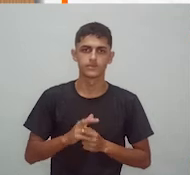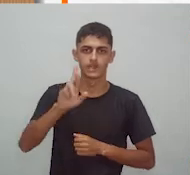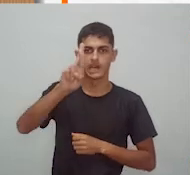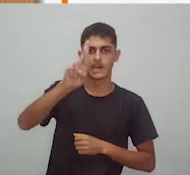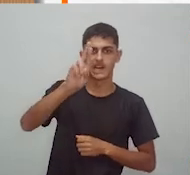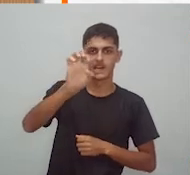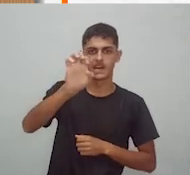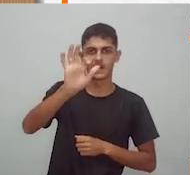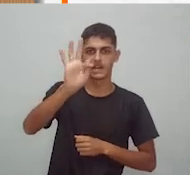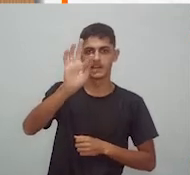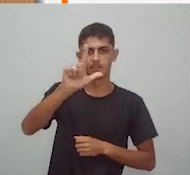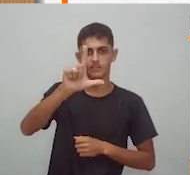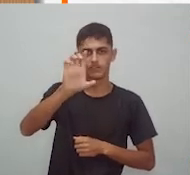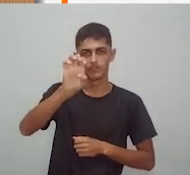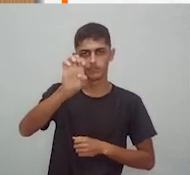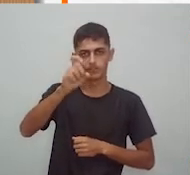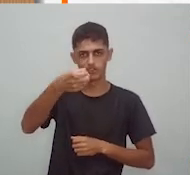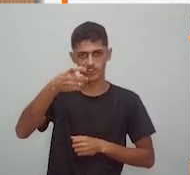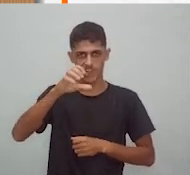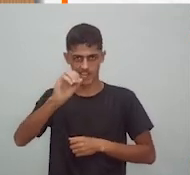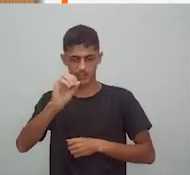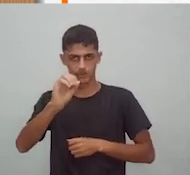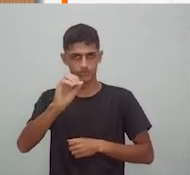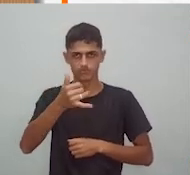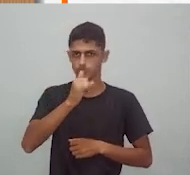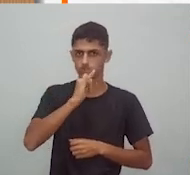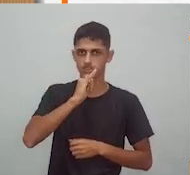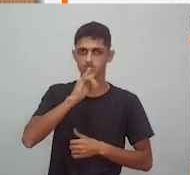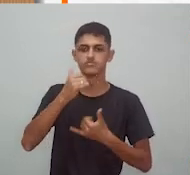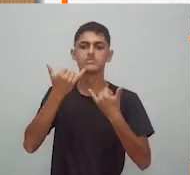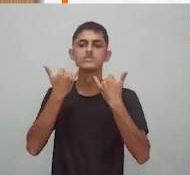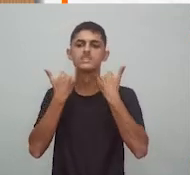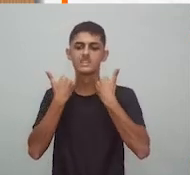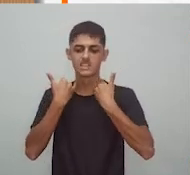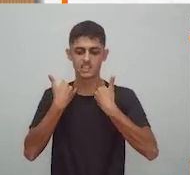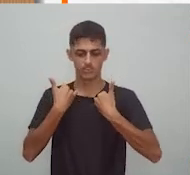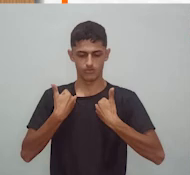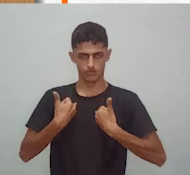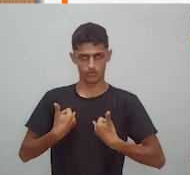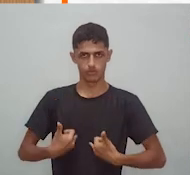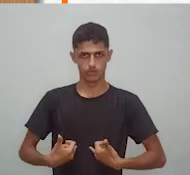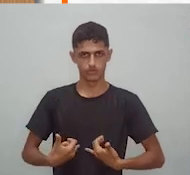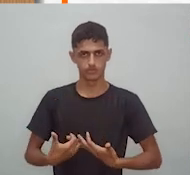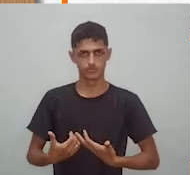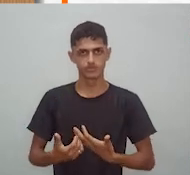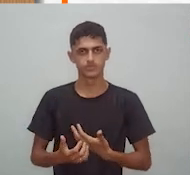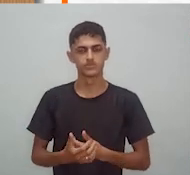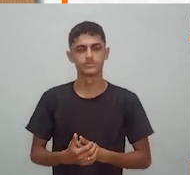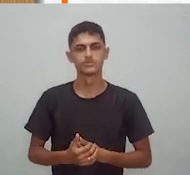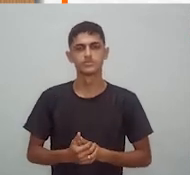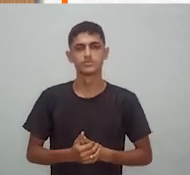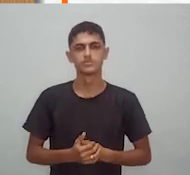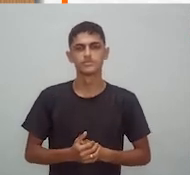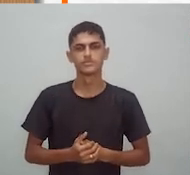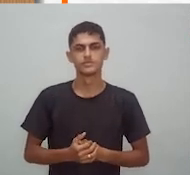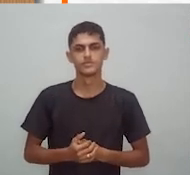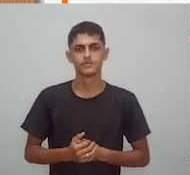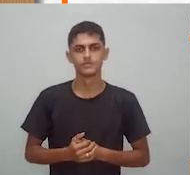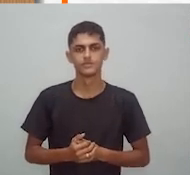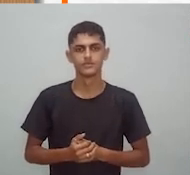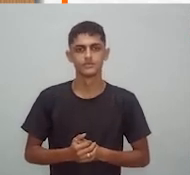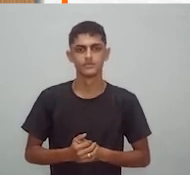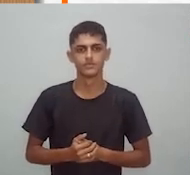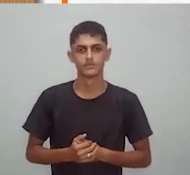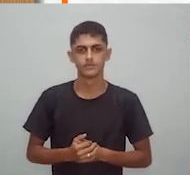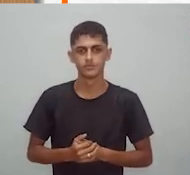autorreflexo. Para a gente entender o autorreflexo, veja só. Os nervos simpáticos e parasimpáticos agem de forma